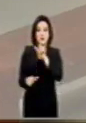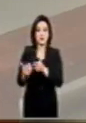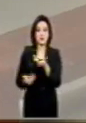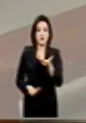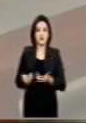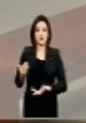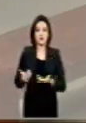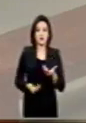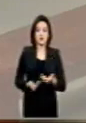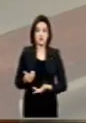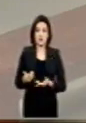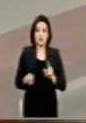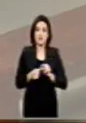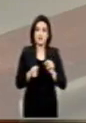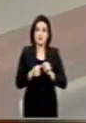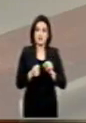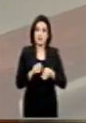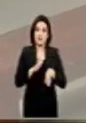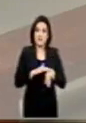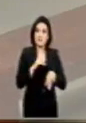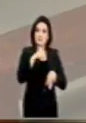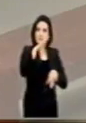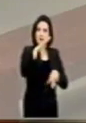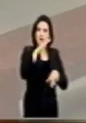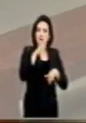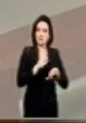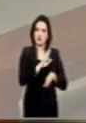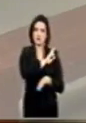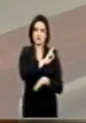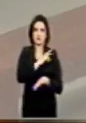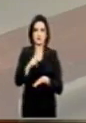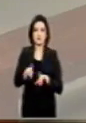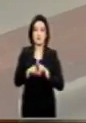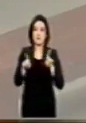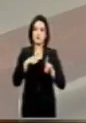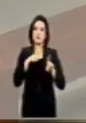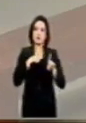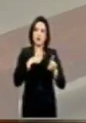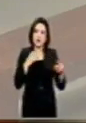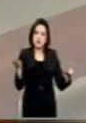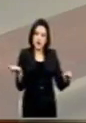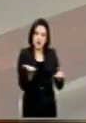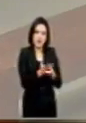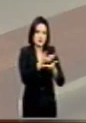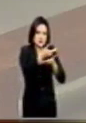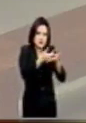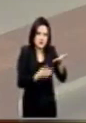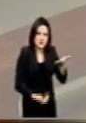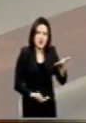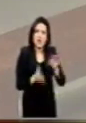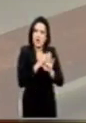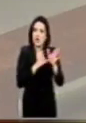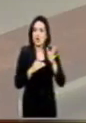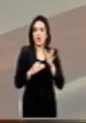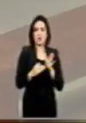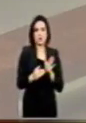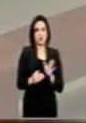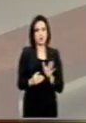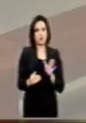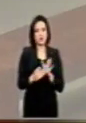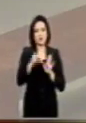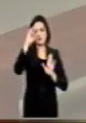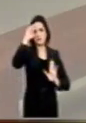atuado além das suas atribuições. Mas o que temos nos autos até agora são ordens de missões